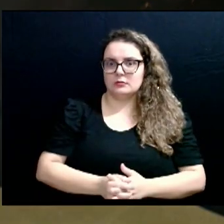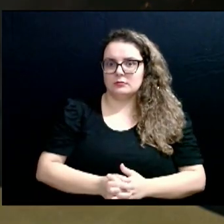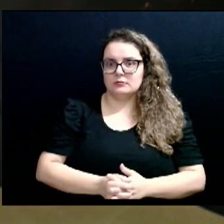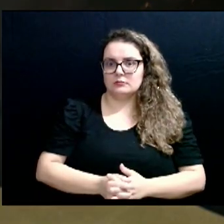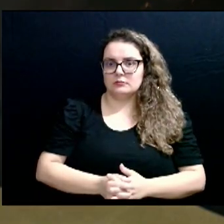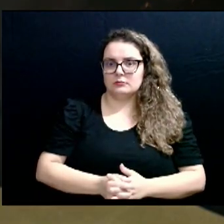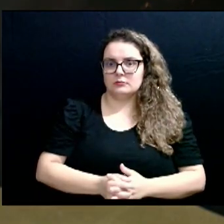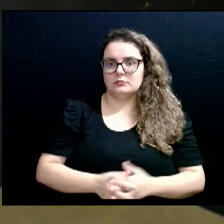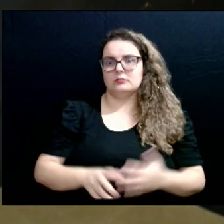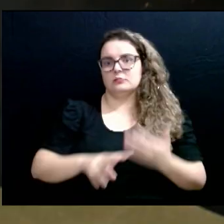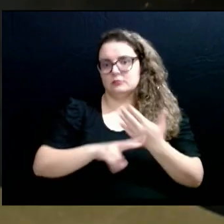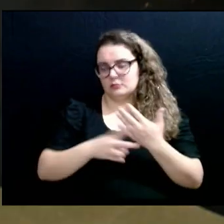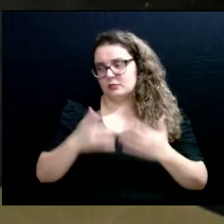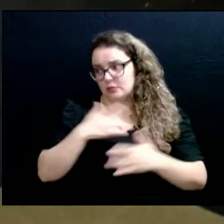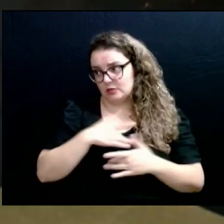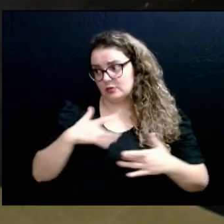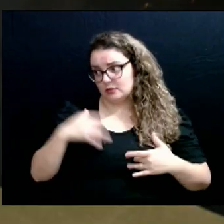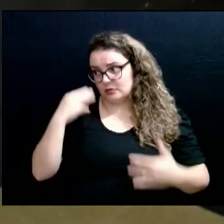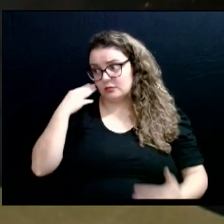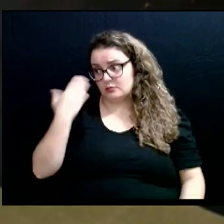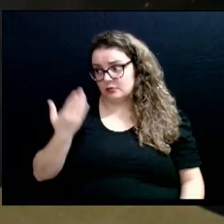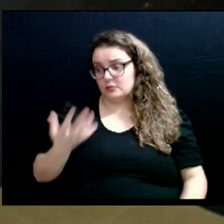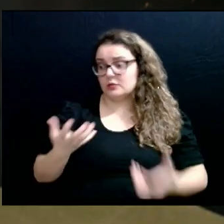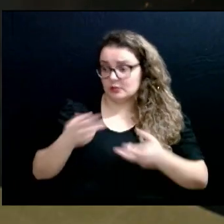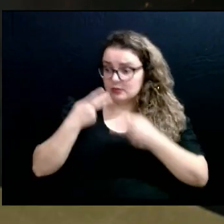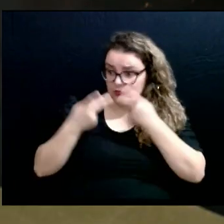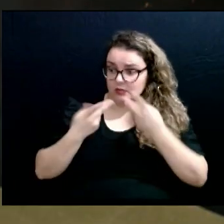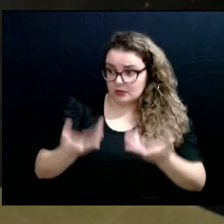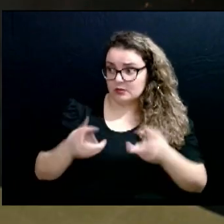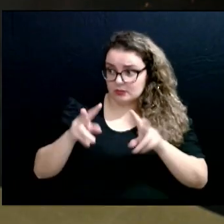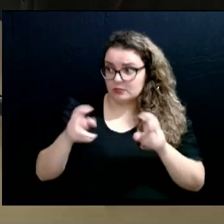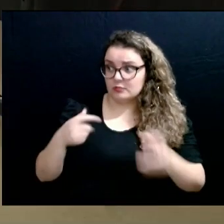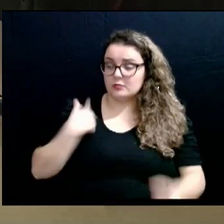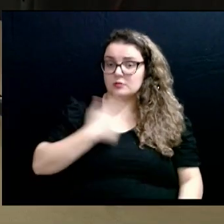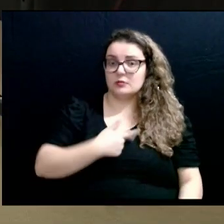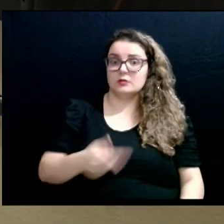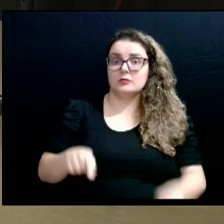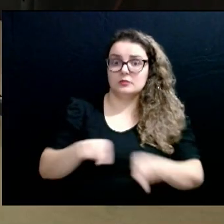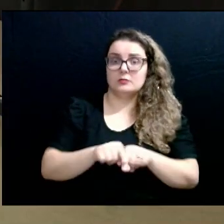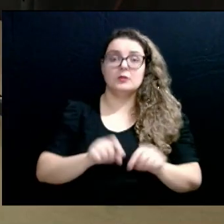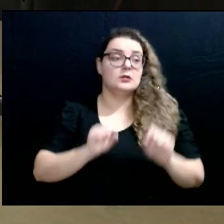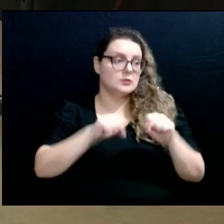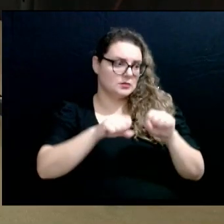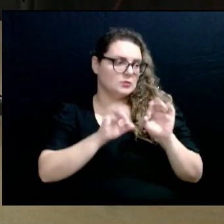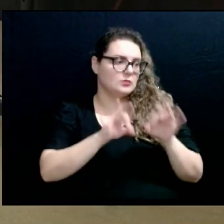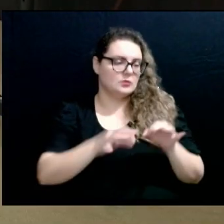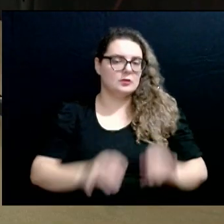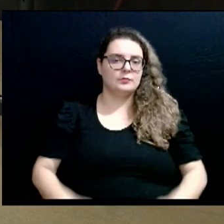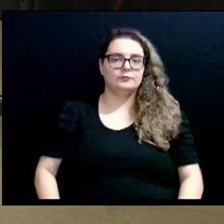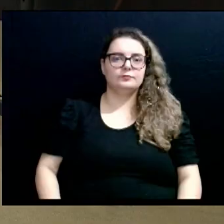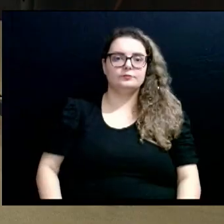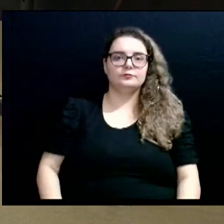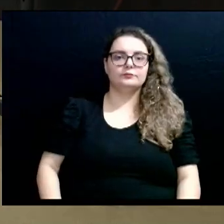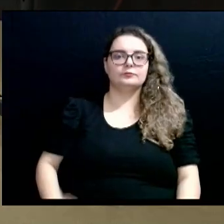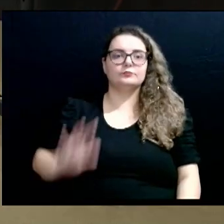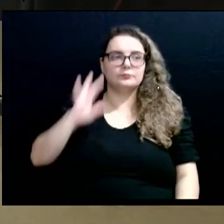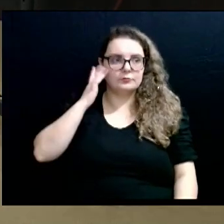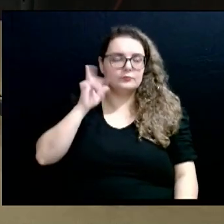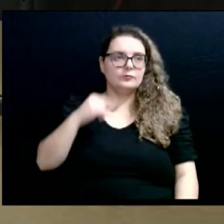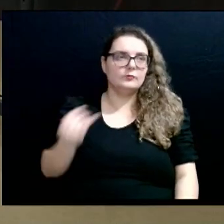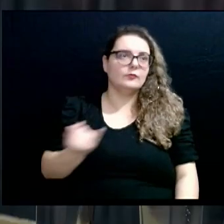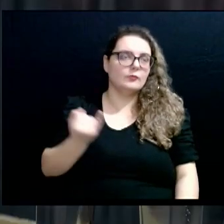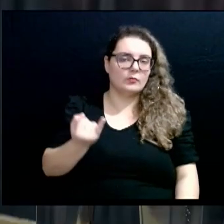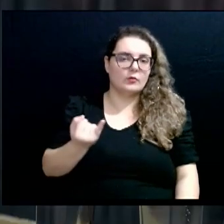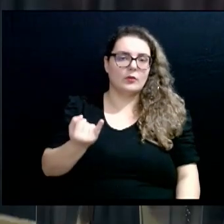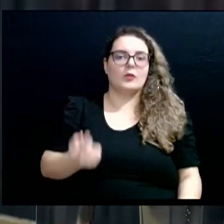na saúde mental. Eu gostaria que você falasse sobre isso para a gente também. Sim, com certeza. Eu acho que é importante a gente voltar um